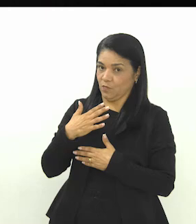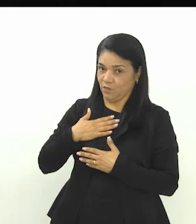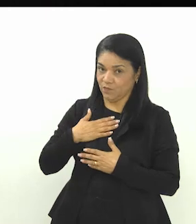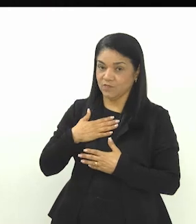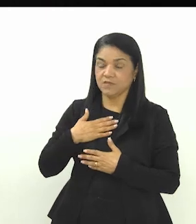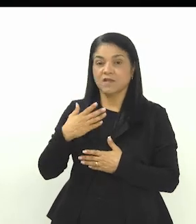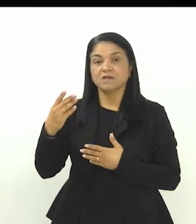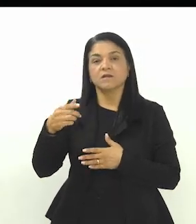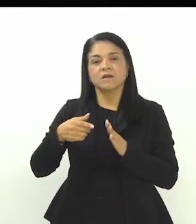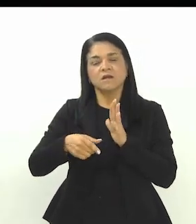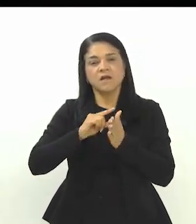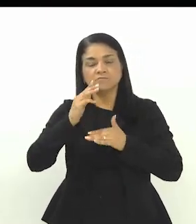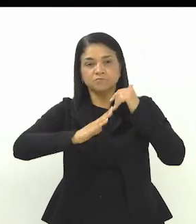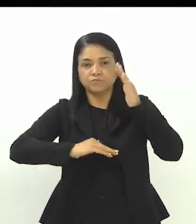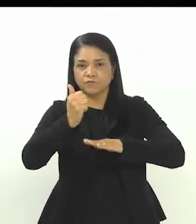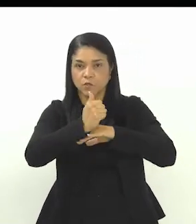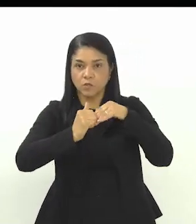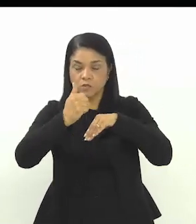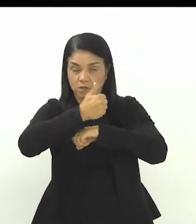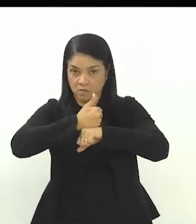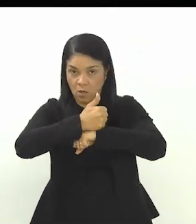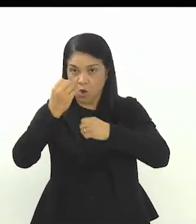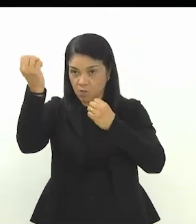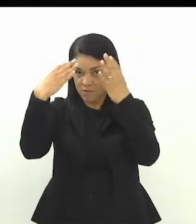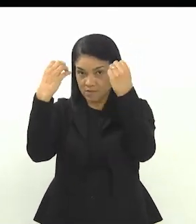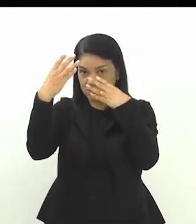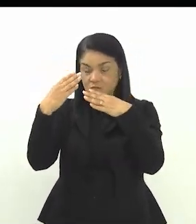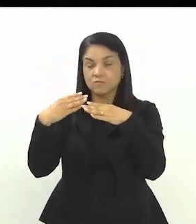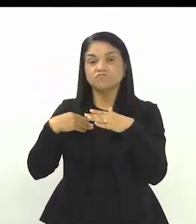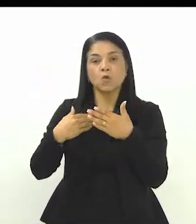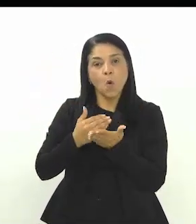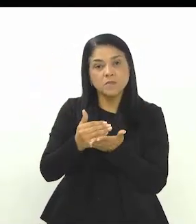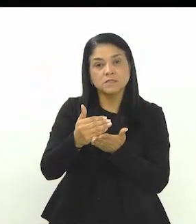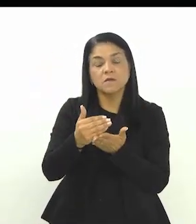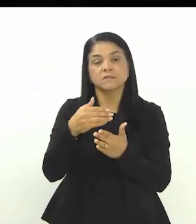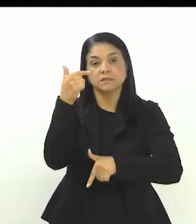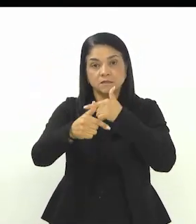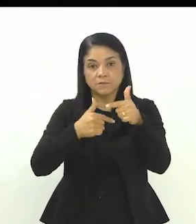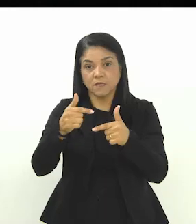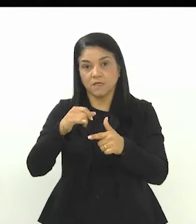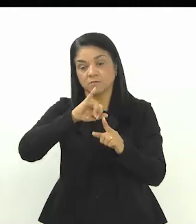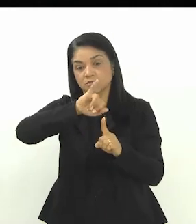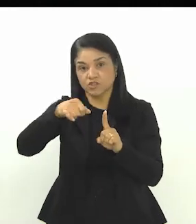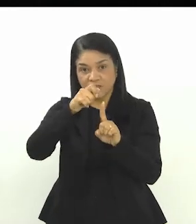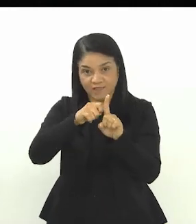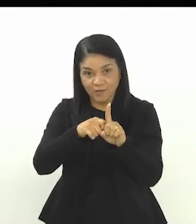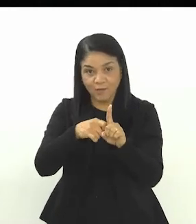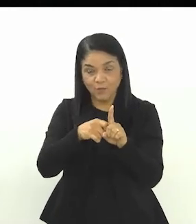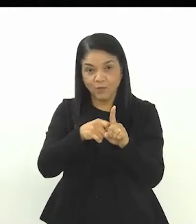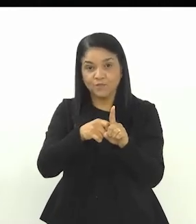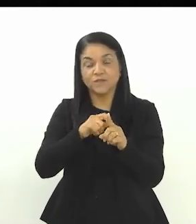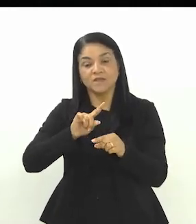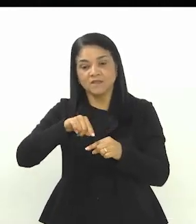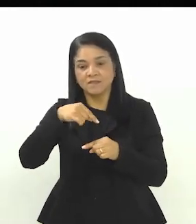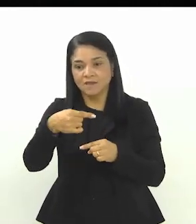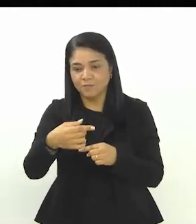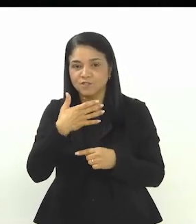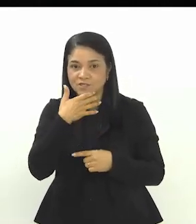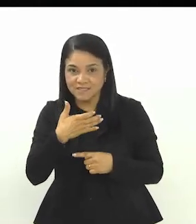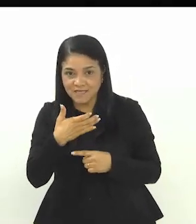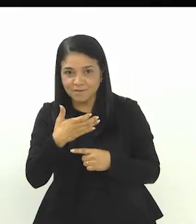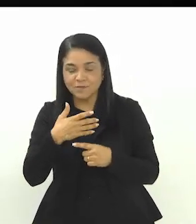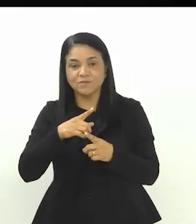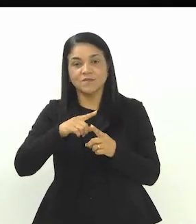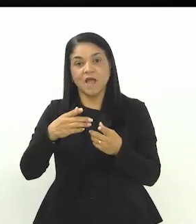avenida. O iluminador antigamente entrava em janeiro, depois começou a entrar em dezembro, hoje eu começo a trabalhar no mês 7º.